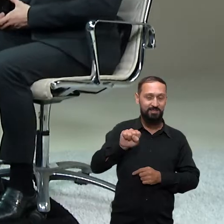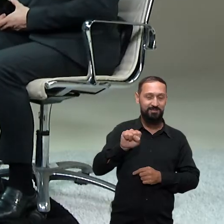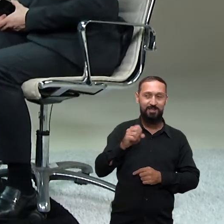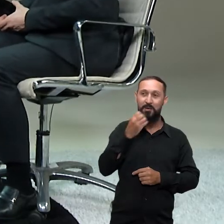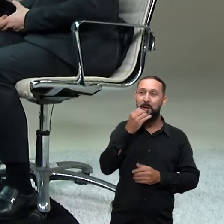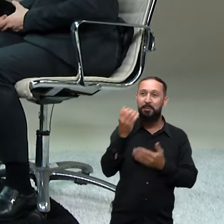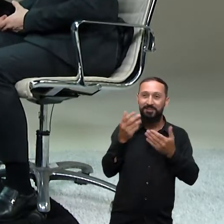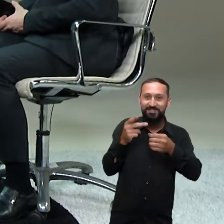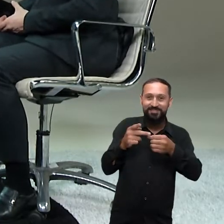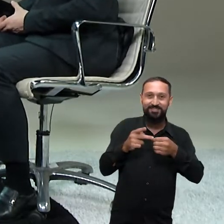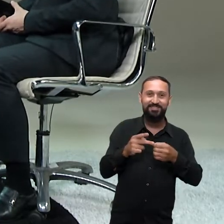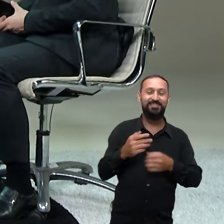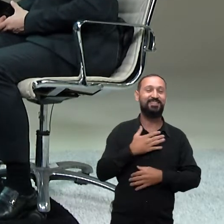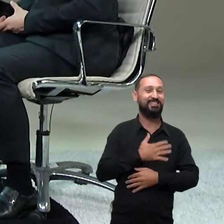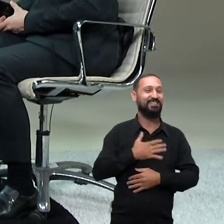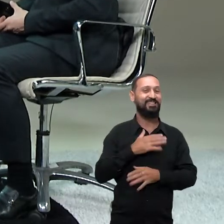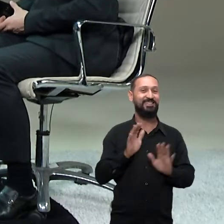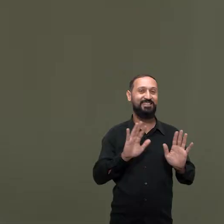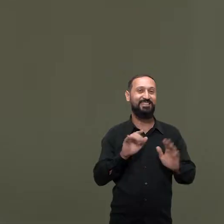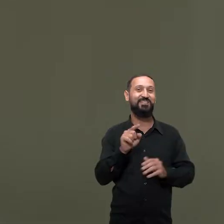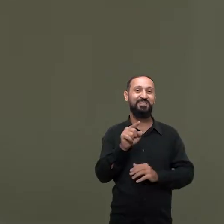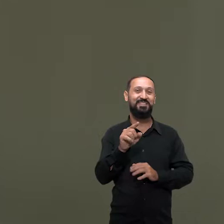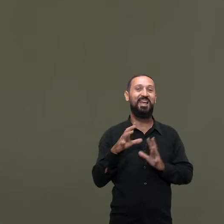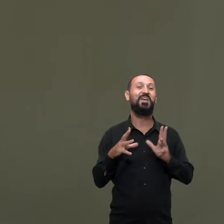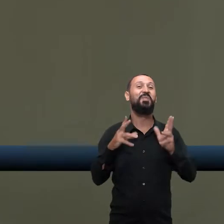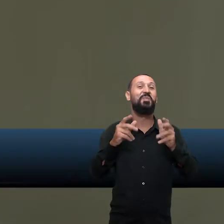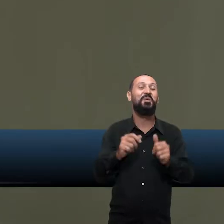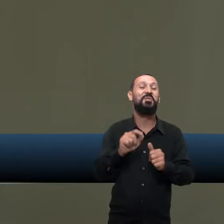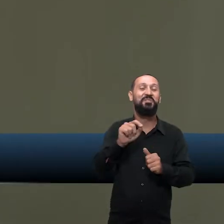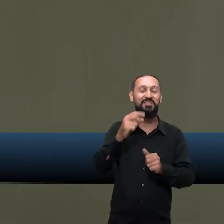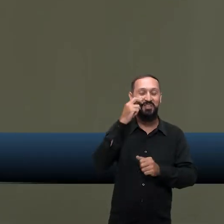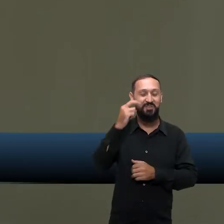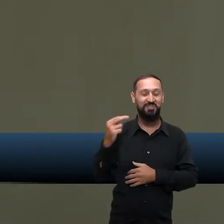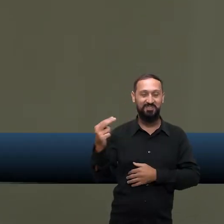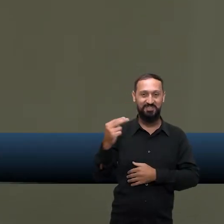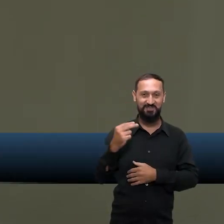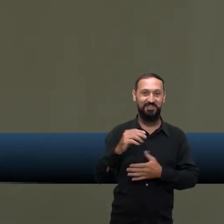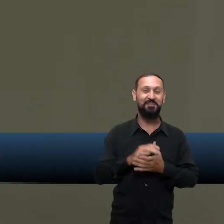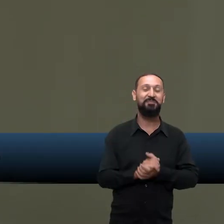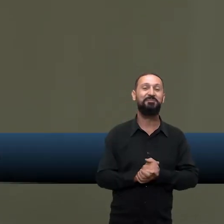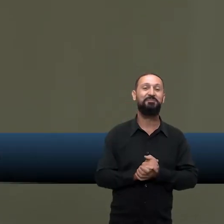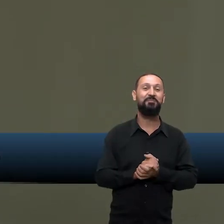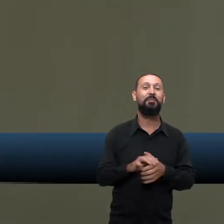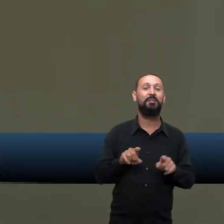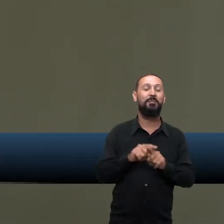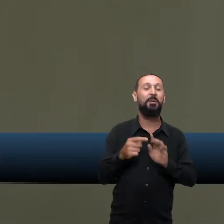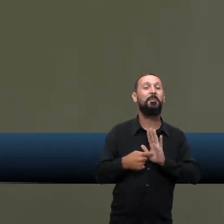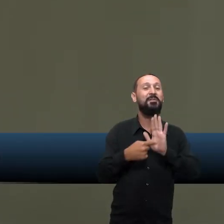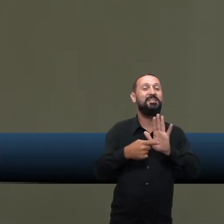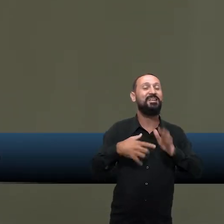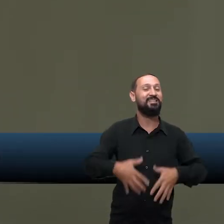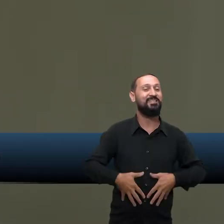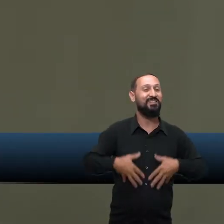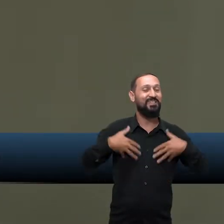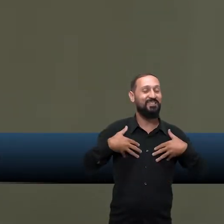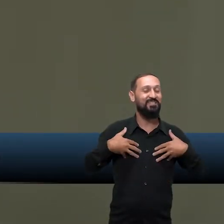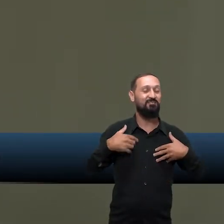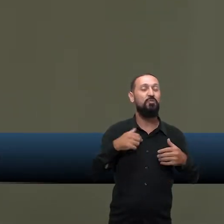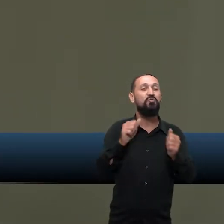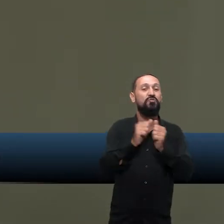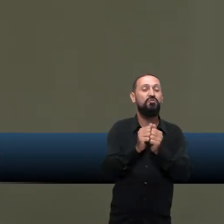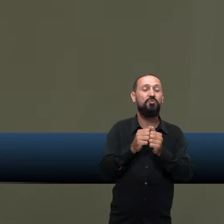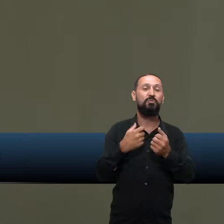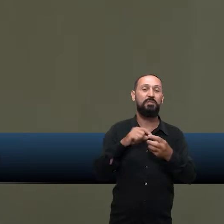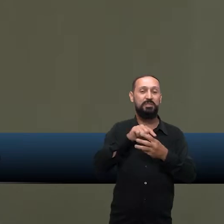Viana. Bem-vindo, procurador. Uma saudação a você e a todos que nos assistem e registrar a satisfação de estar